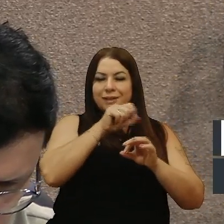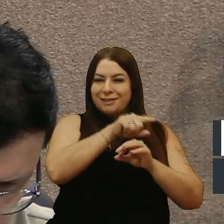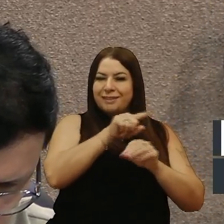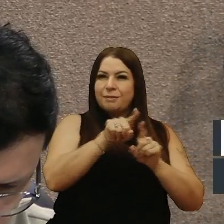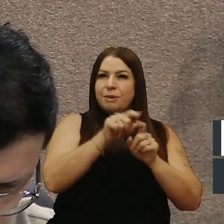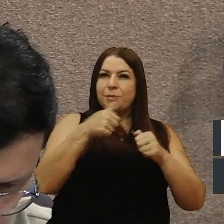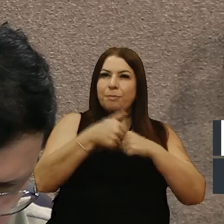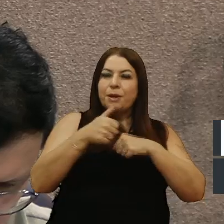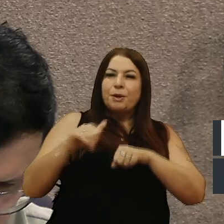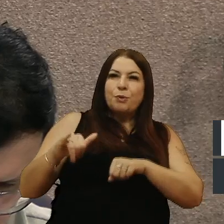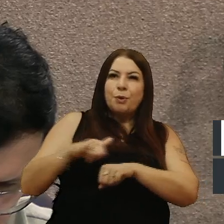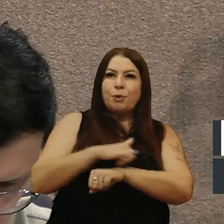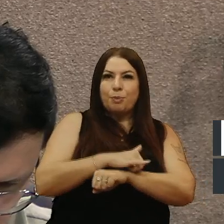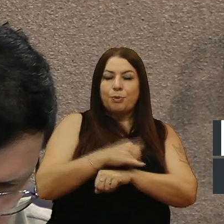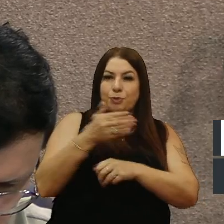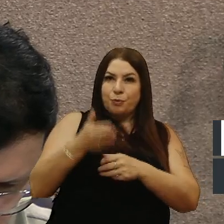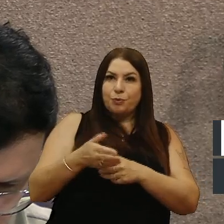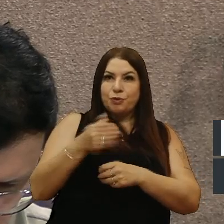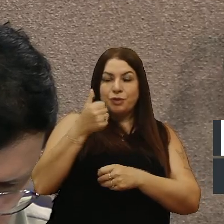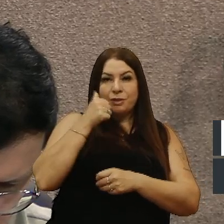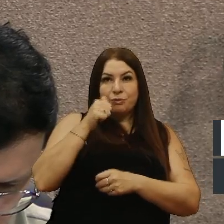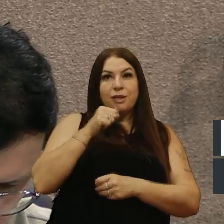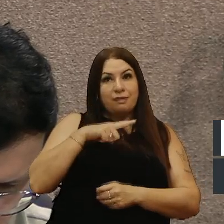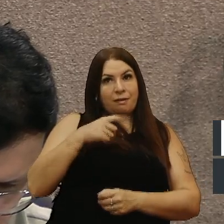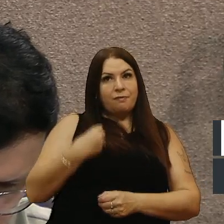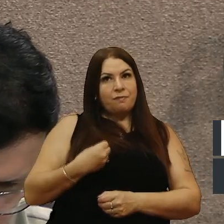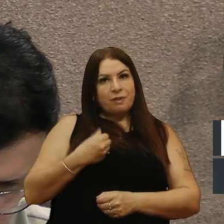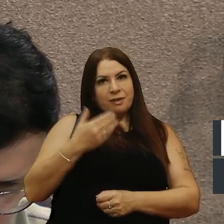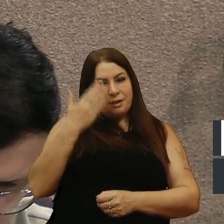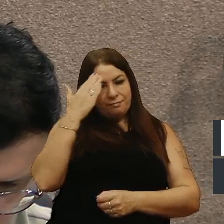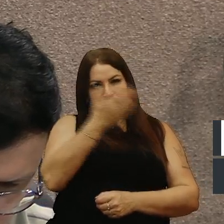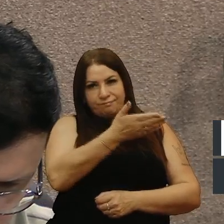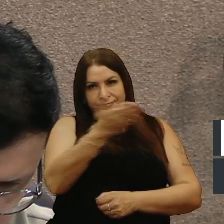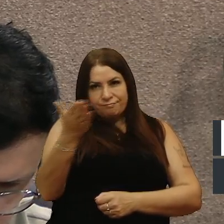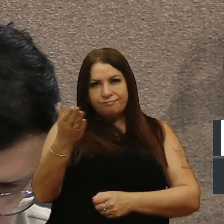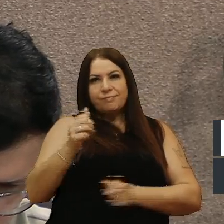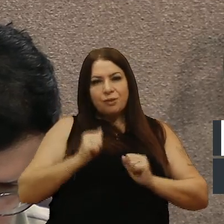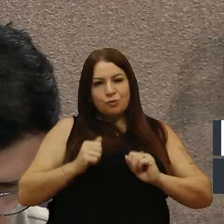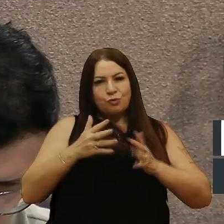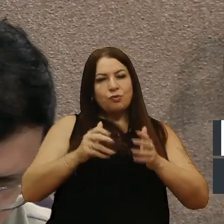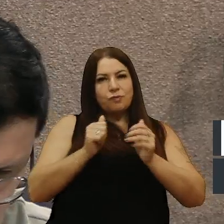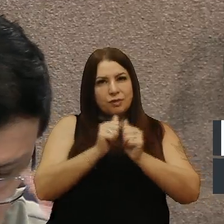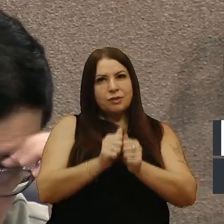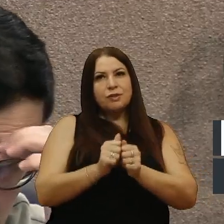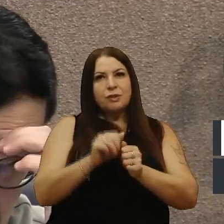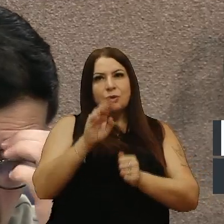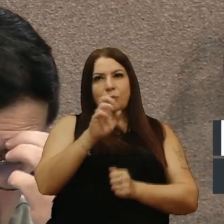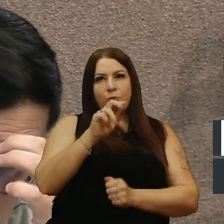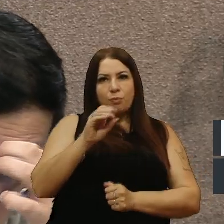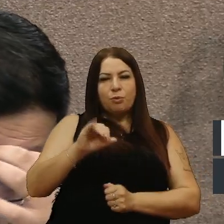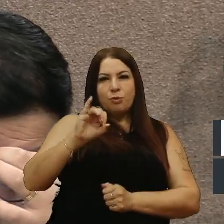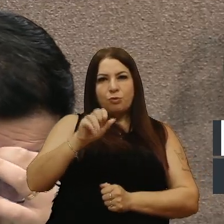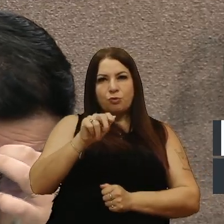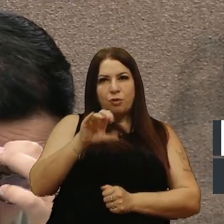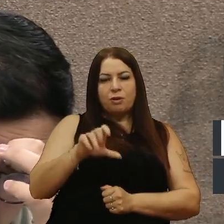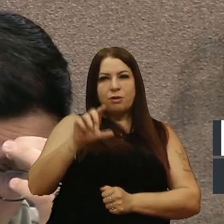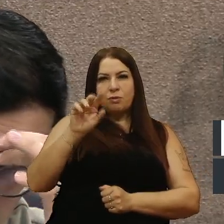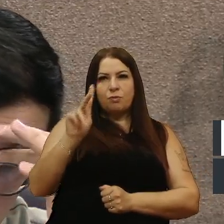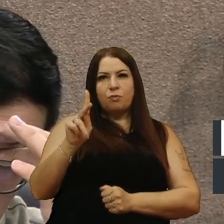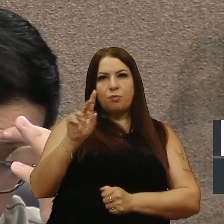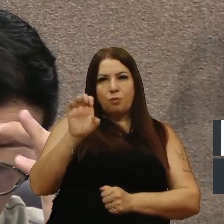do aeroporto. Então, se hoje essa senhora tem vida, é graças à atitude de vocês. Estão aqui o Bruno, o Joel, o